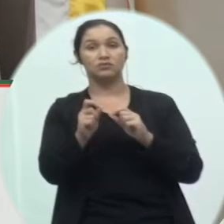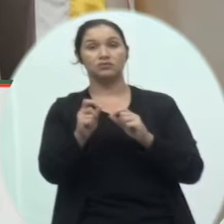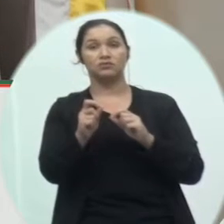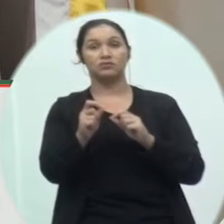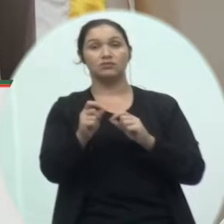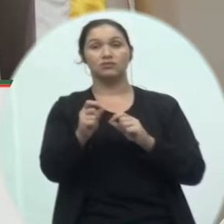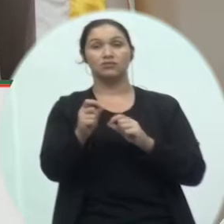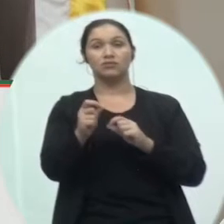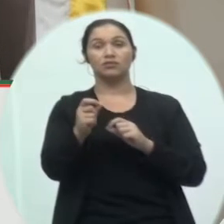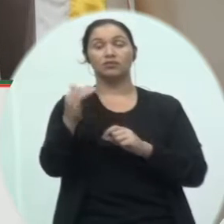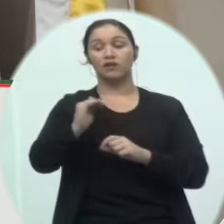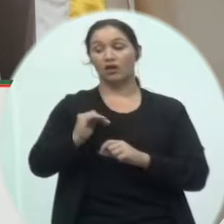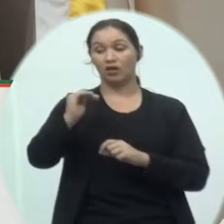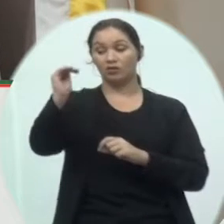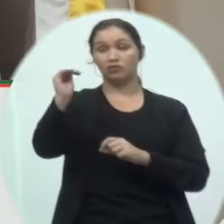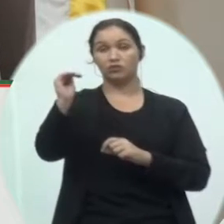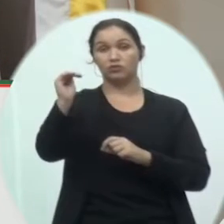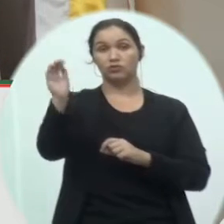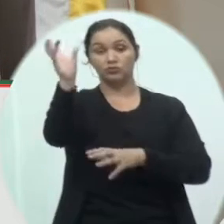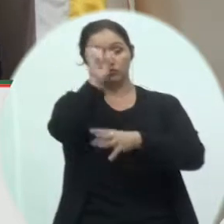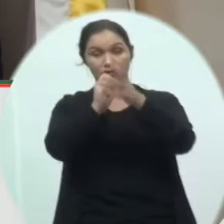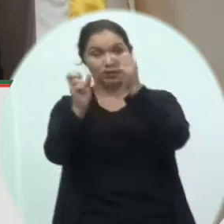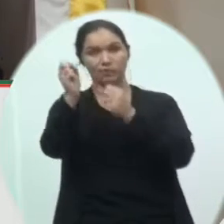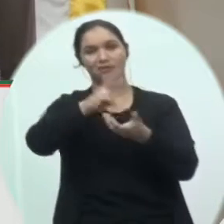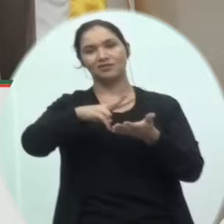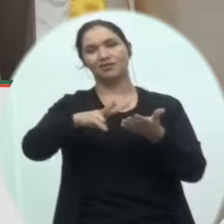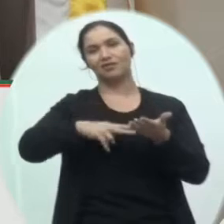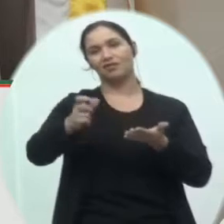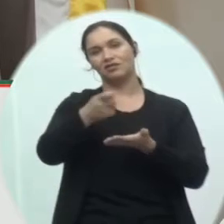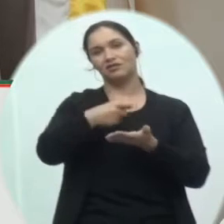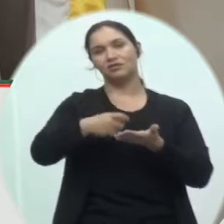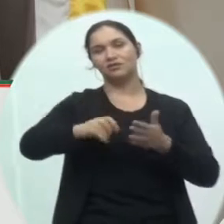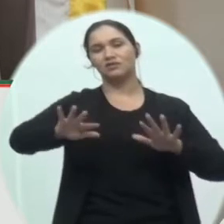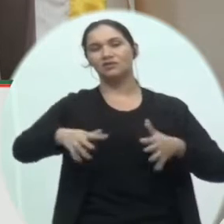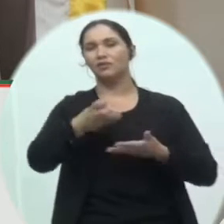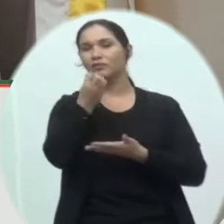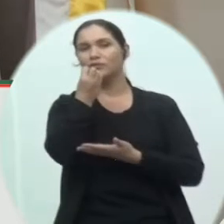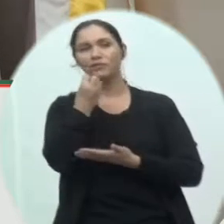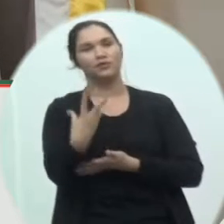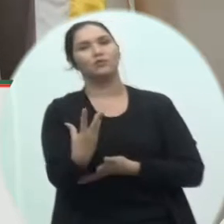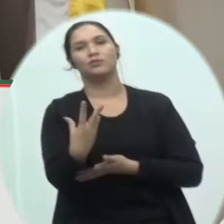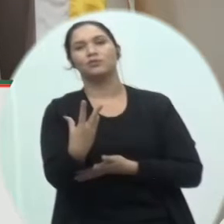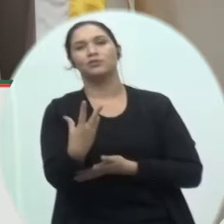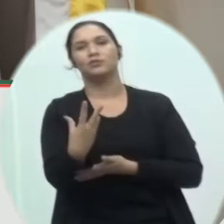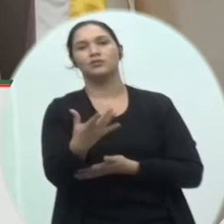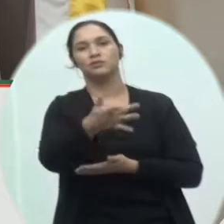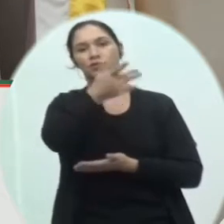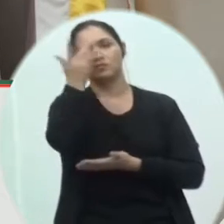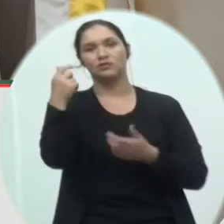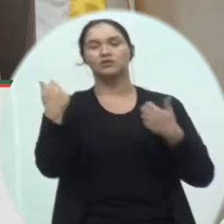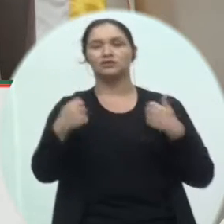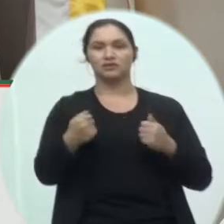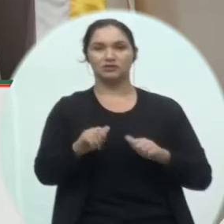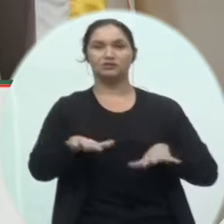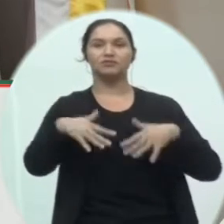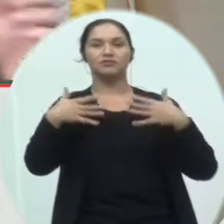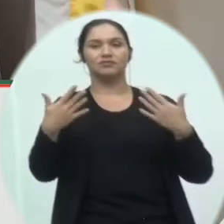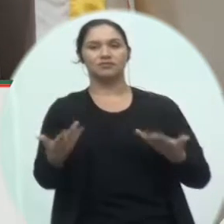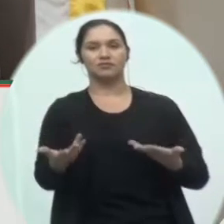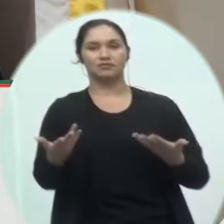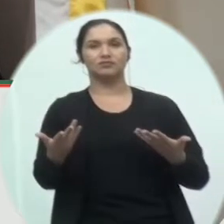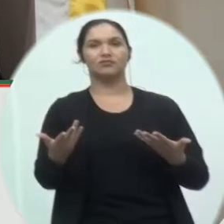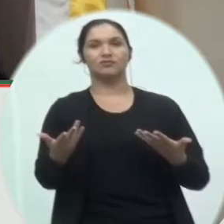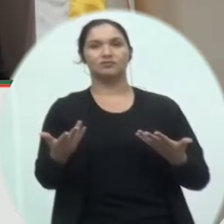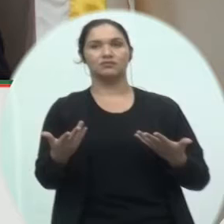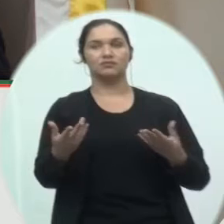há algum tempo atrás também. Então, tudo isso é muito edificante para as pessoas que mais necessitam. E, por tal razão,